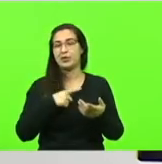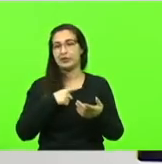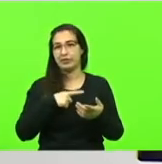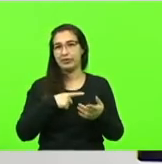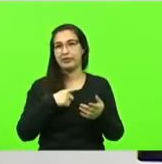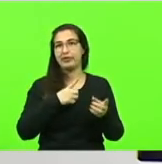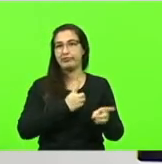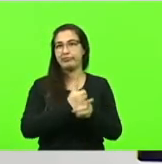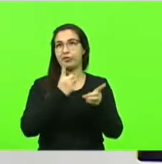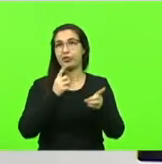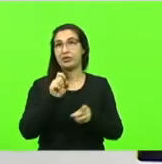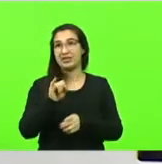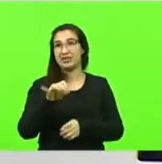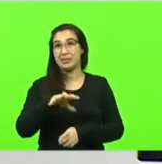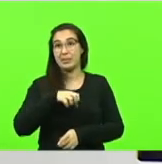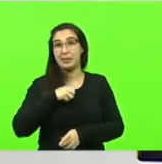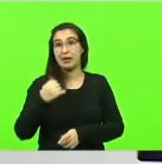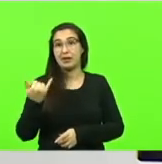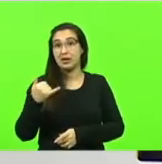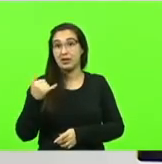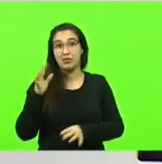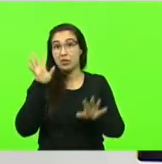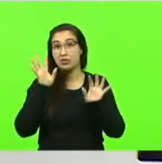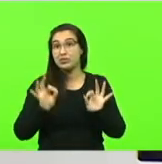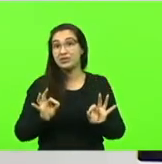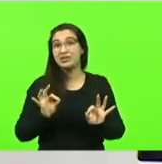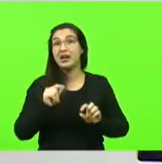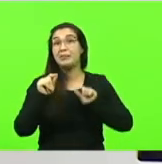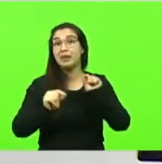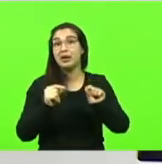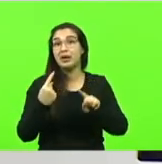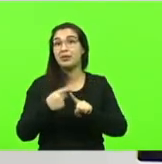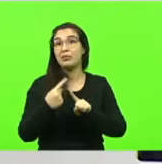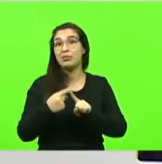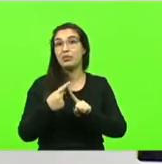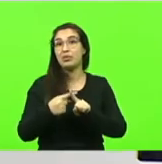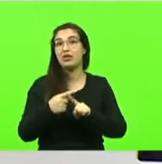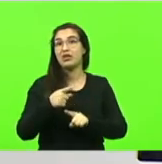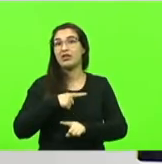E se pegaram o meu telefone, ninguém sabe quem é, sabe por quê? Porque eu coloco tudo X9.